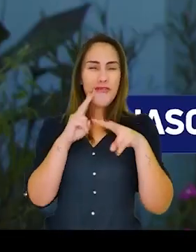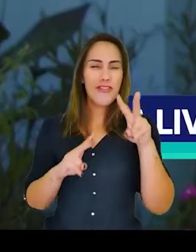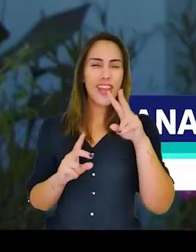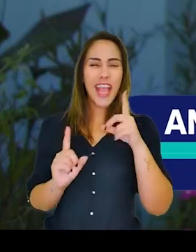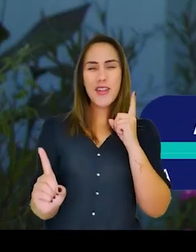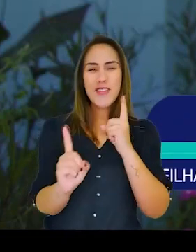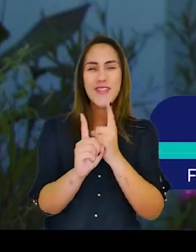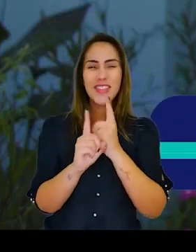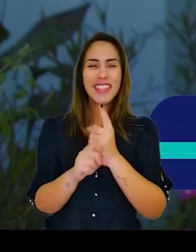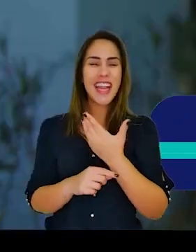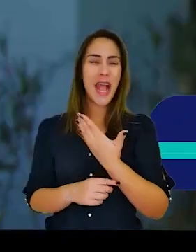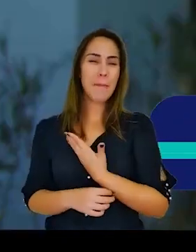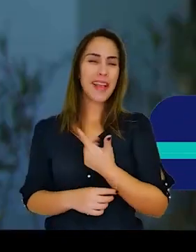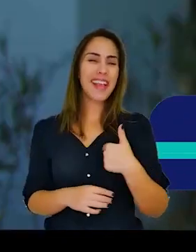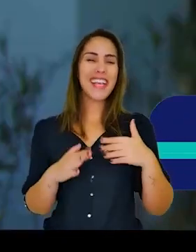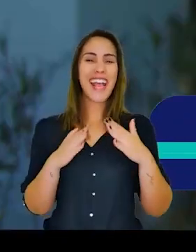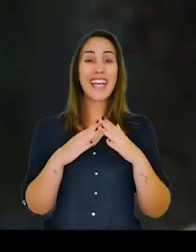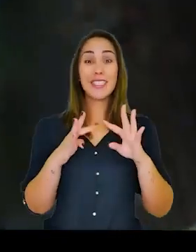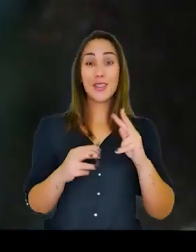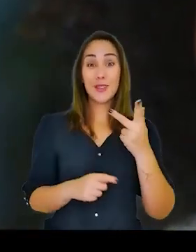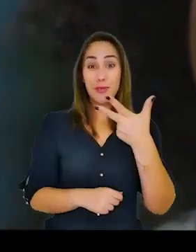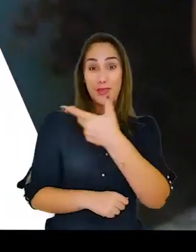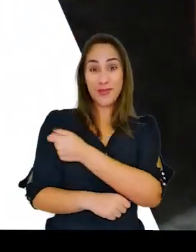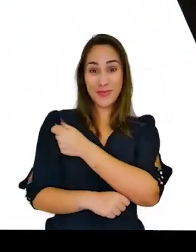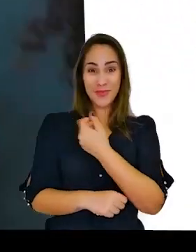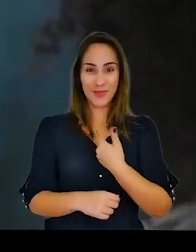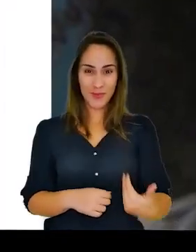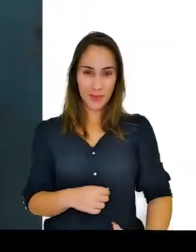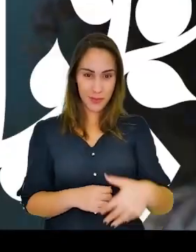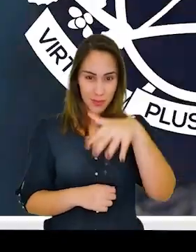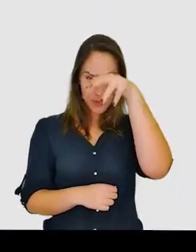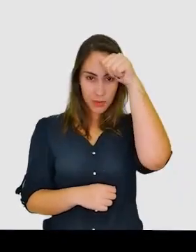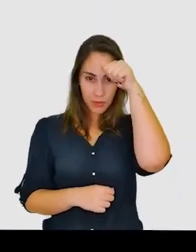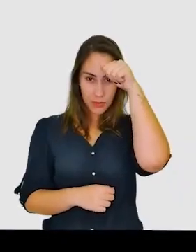meus amigos, minha família. Aqui em casa está todo mundo vacinado. Governo de Mato Grosso.